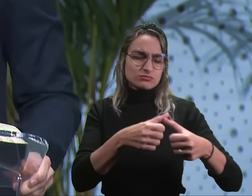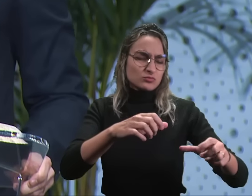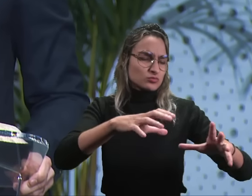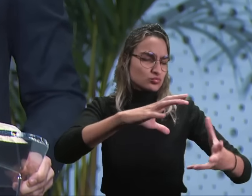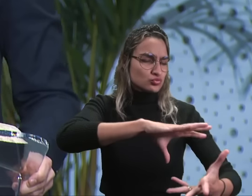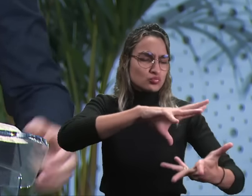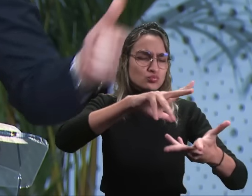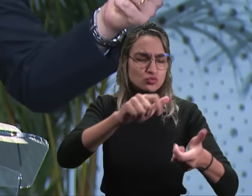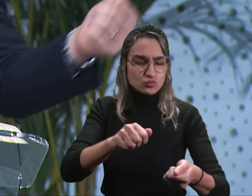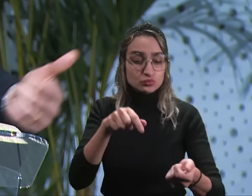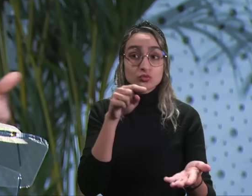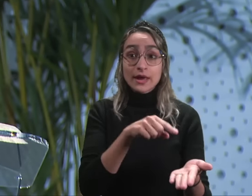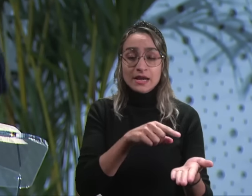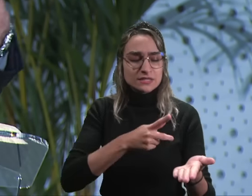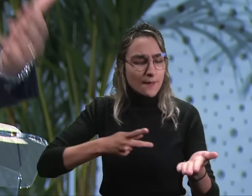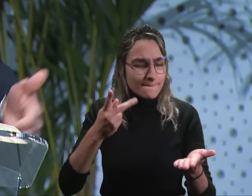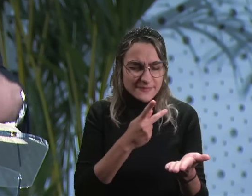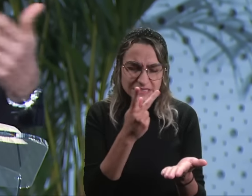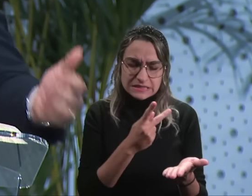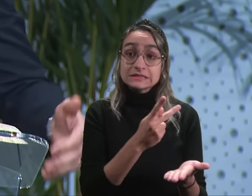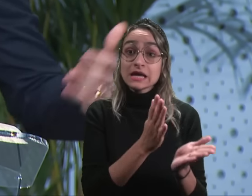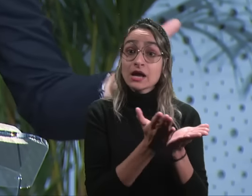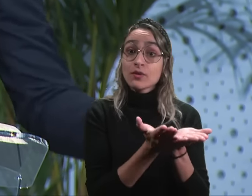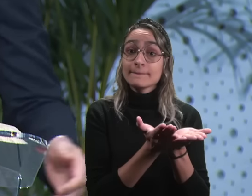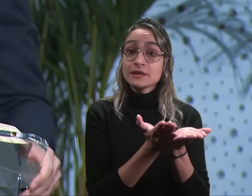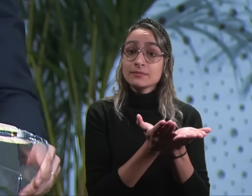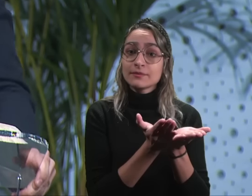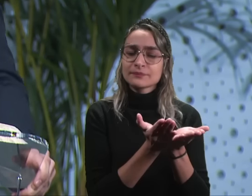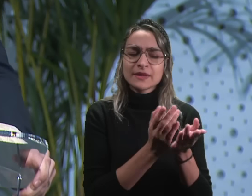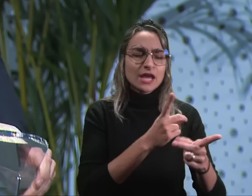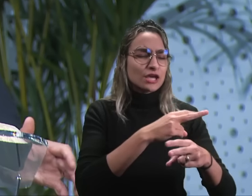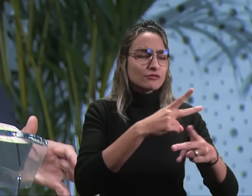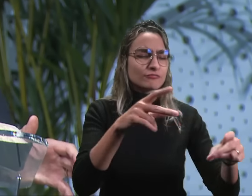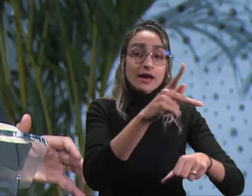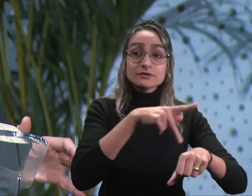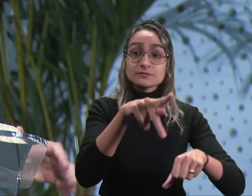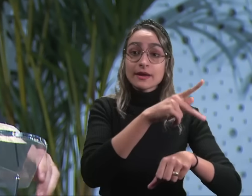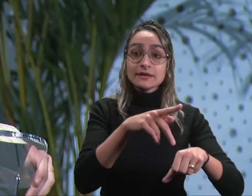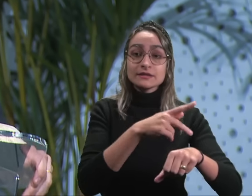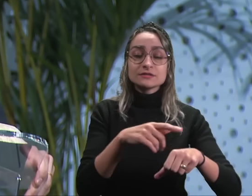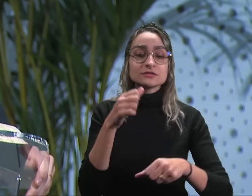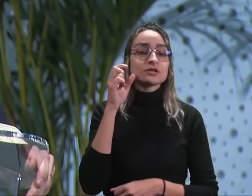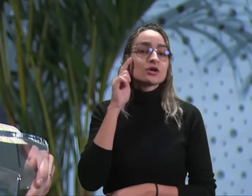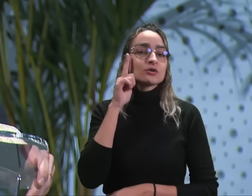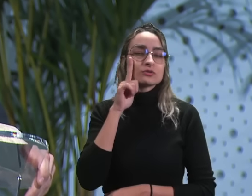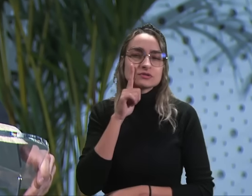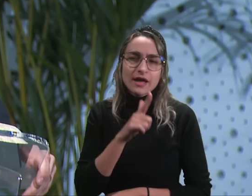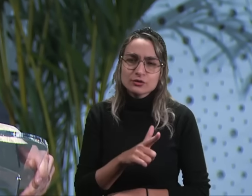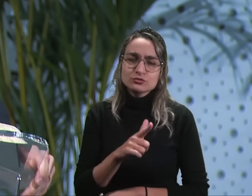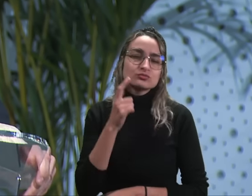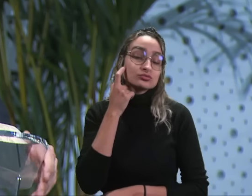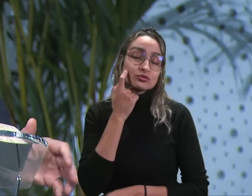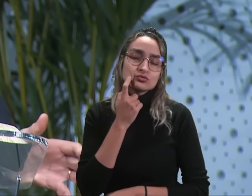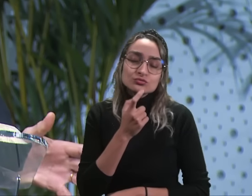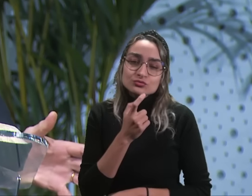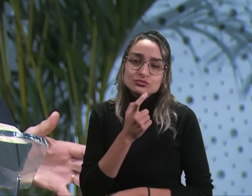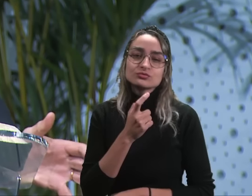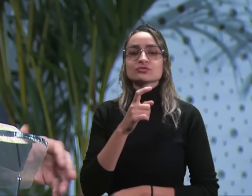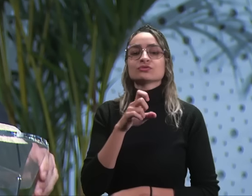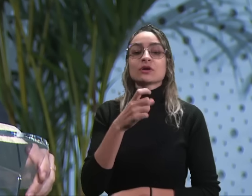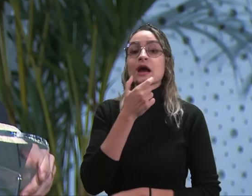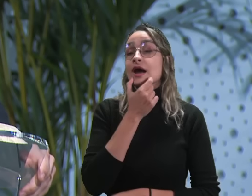profecias nos Estados Unidos na inl terra na Escócia Ásia Alemanha Espanha nos países baixos